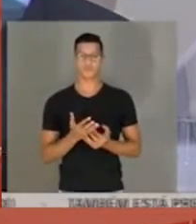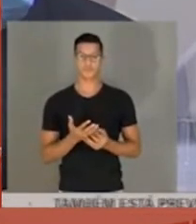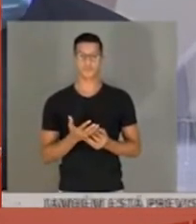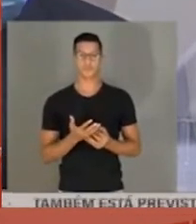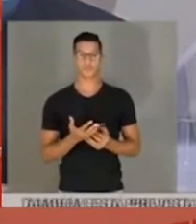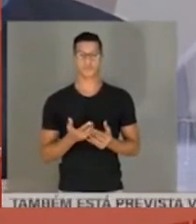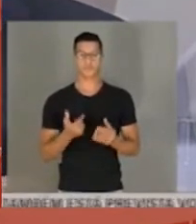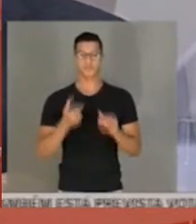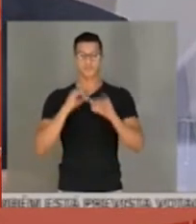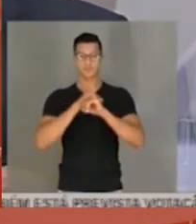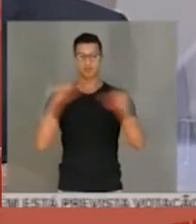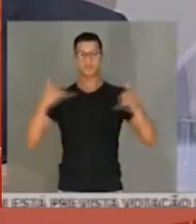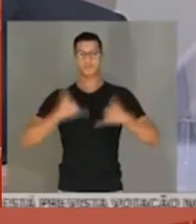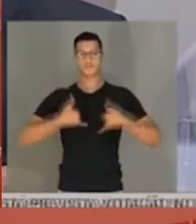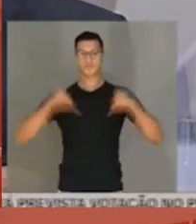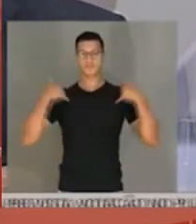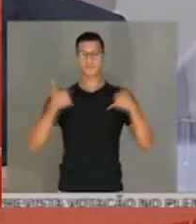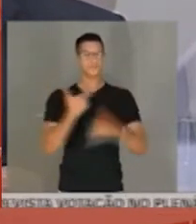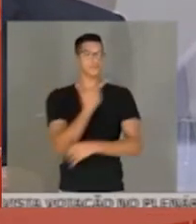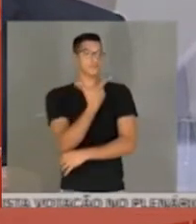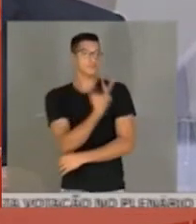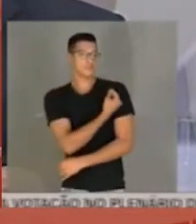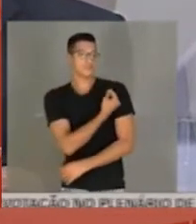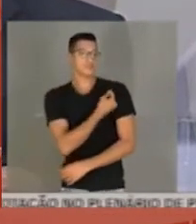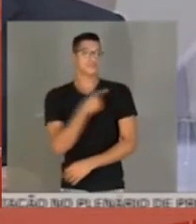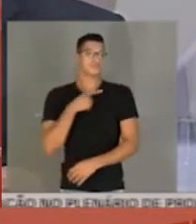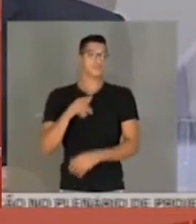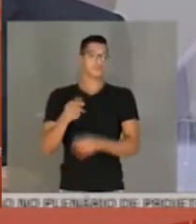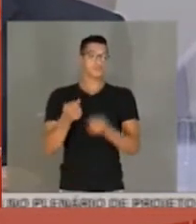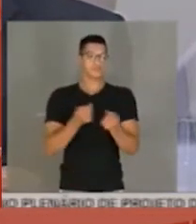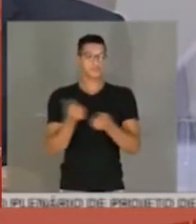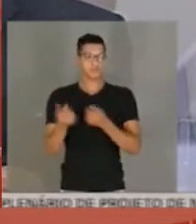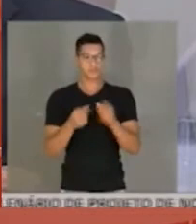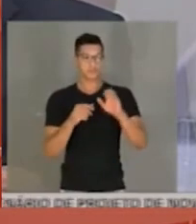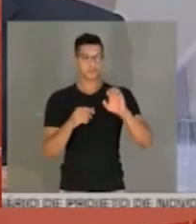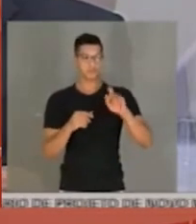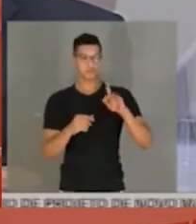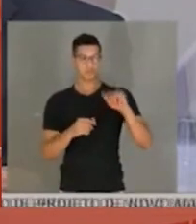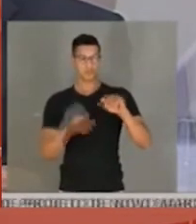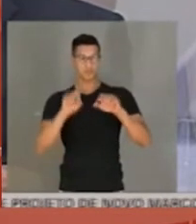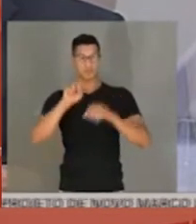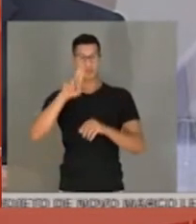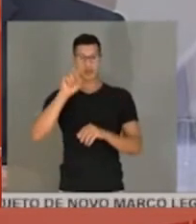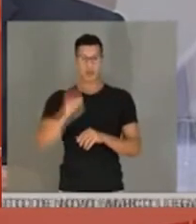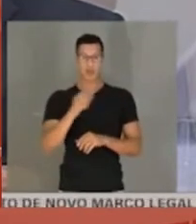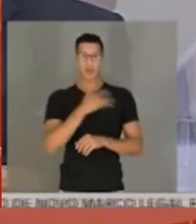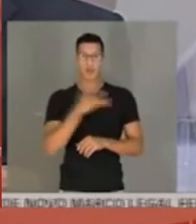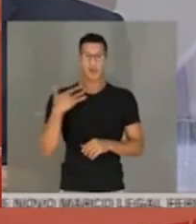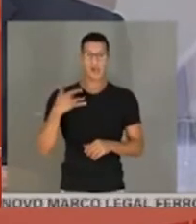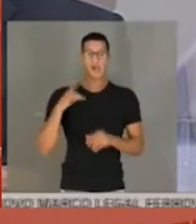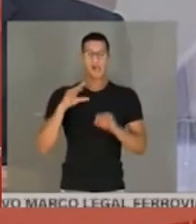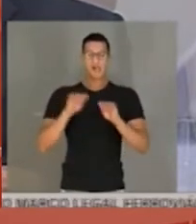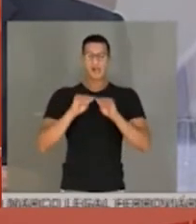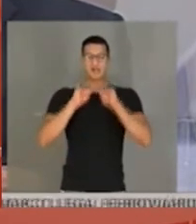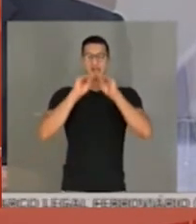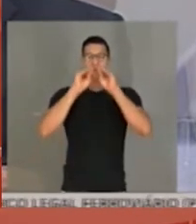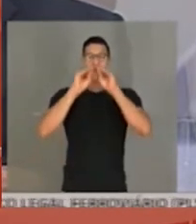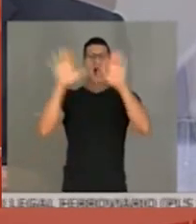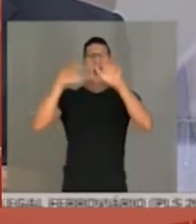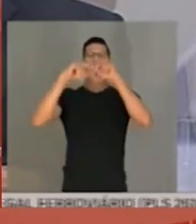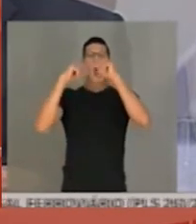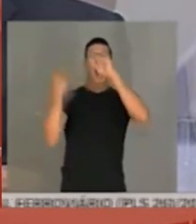Primeiro ela vai colocar na mão do Haras né a unicamente aquilo que diz respeito a sua competência